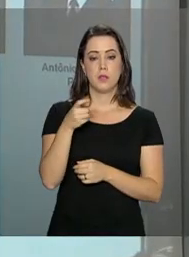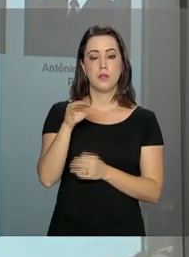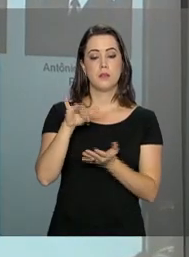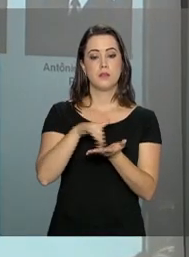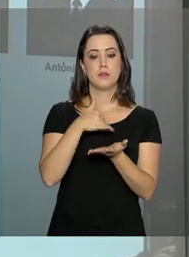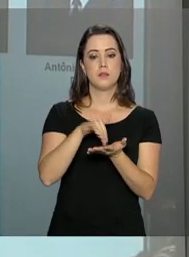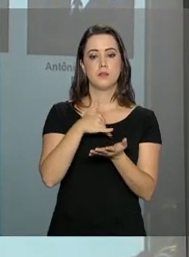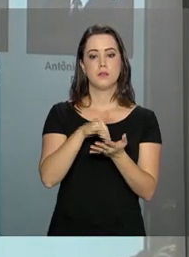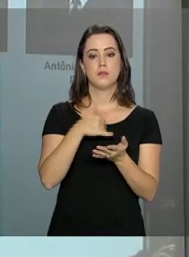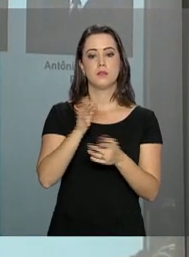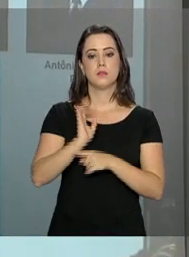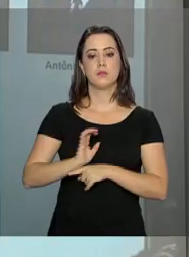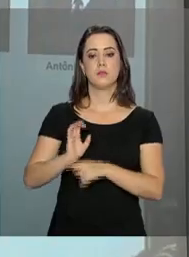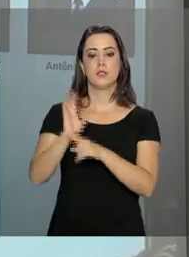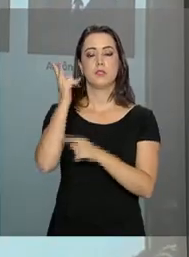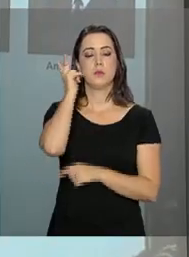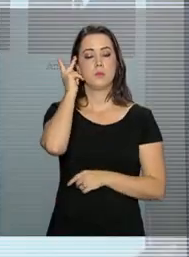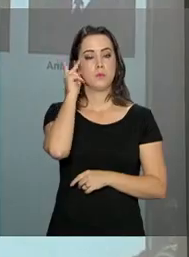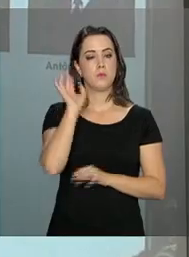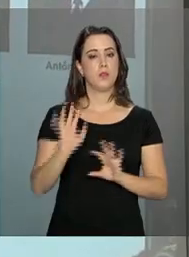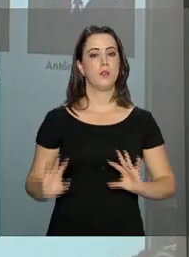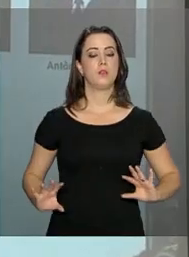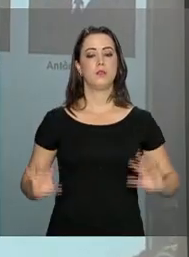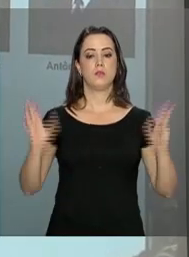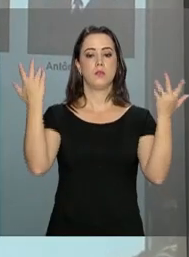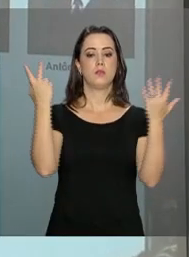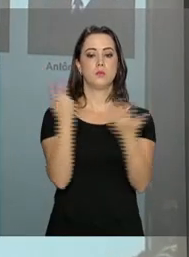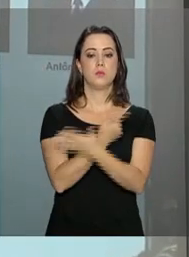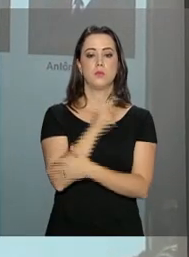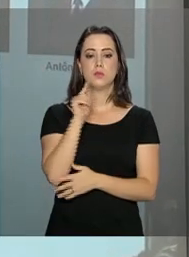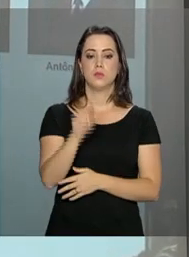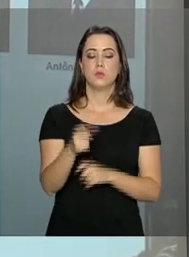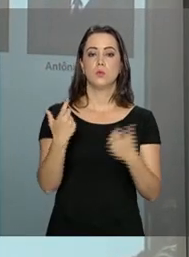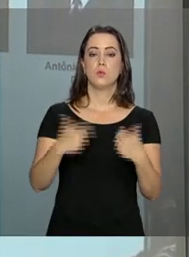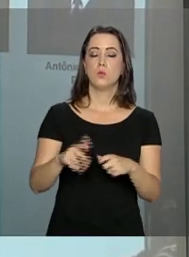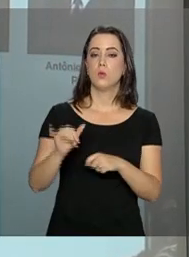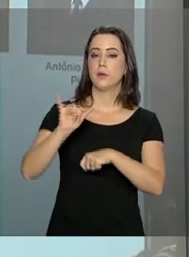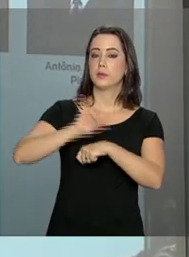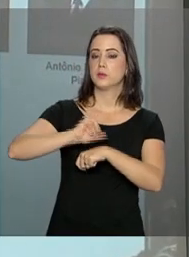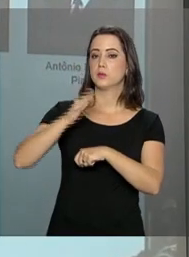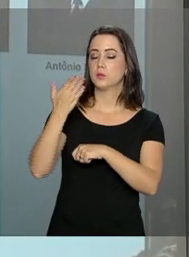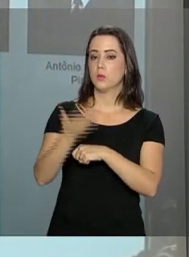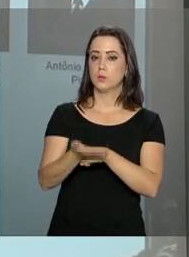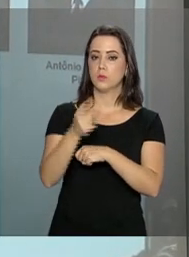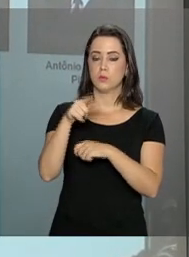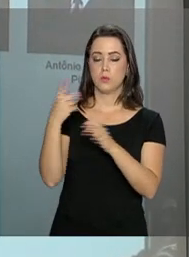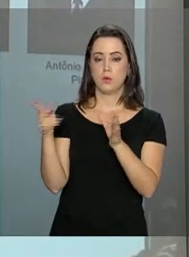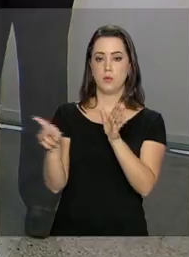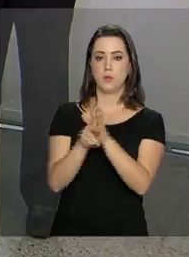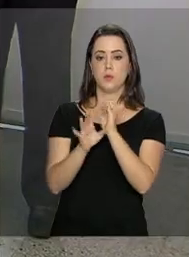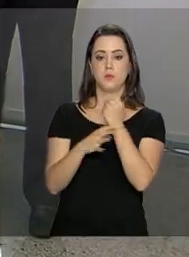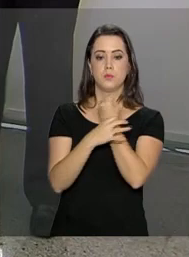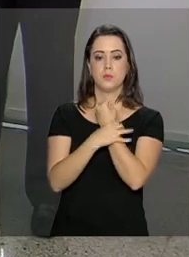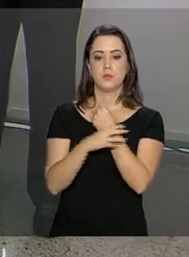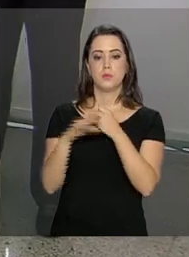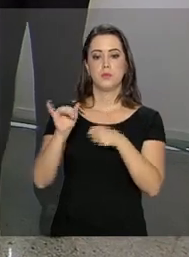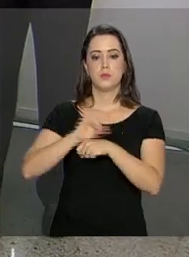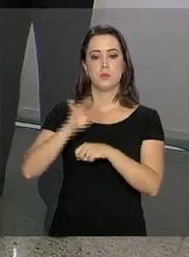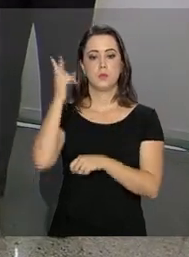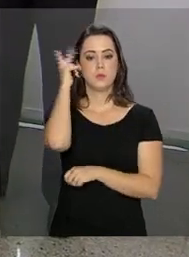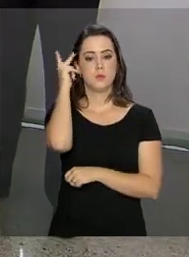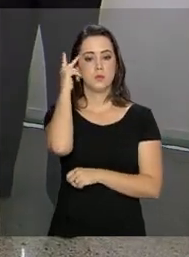pública em são paulo a cerimônia aconteceu na sede da secretaria estadual de segurança na capital